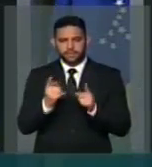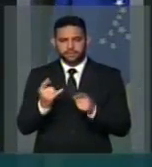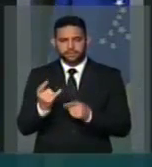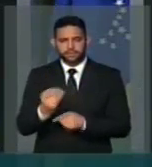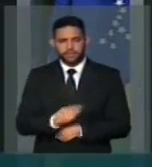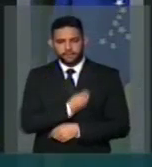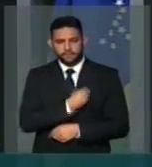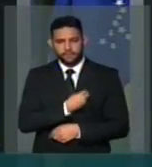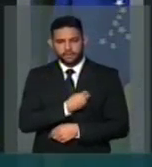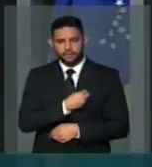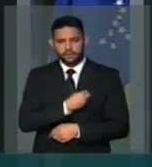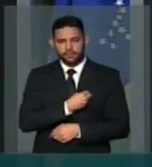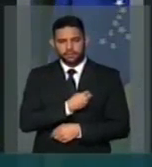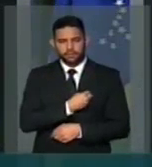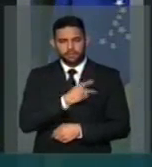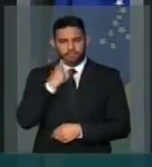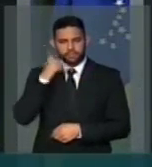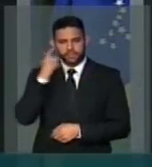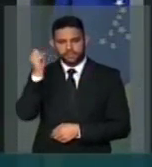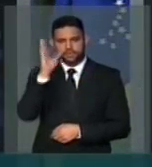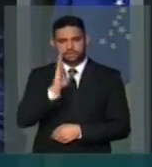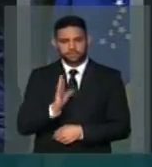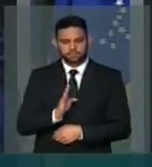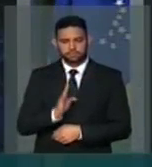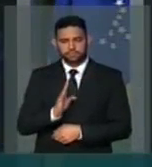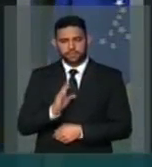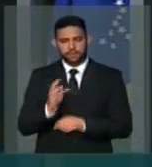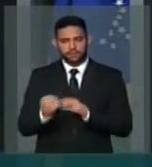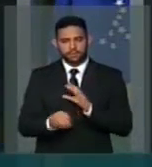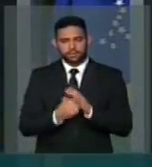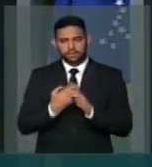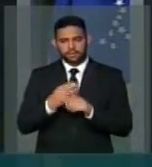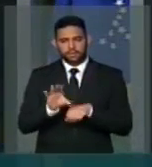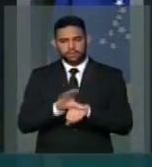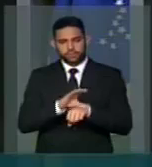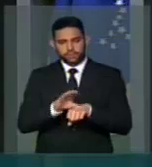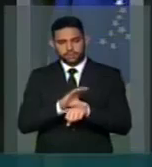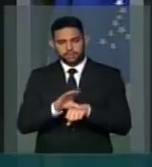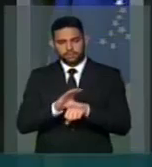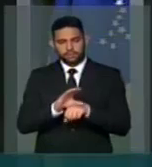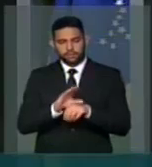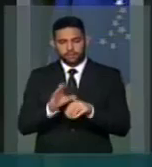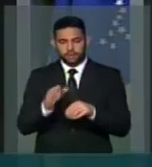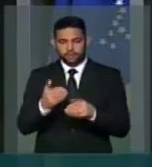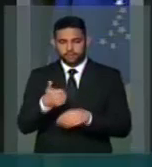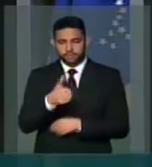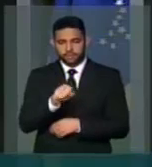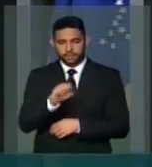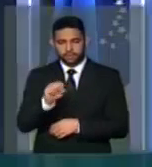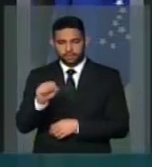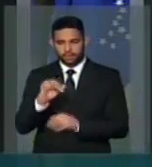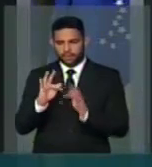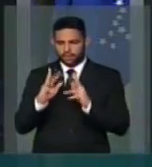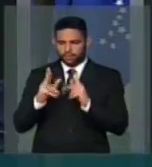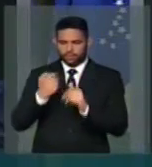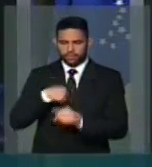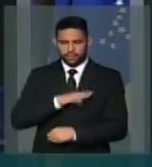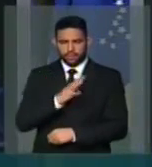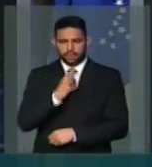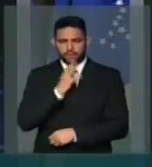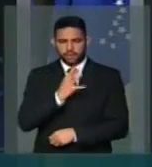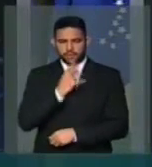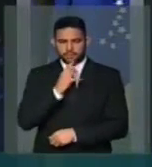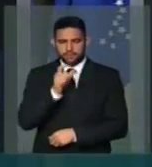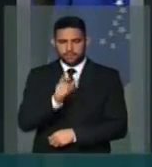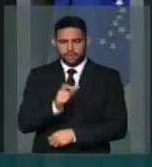da vida nacional, na preparação da Constituinte Cidadã, que a todos nós deu um reconhecimento